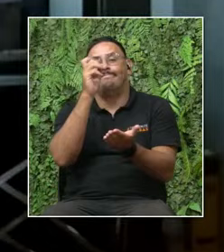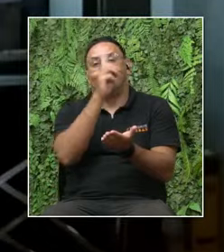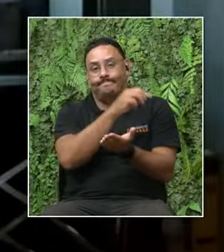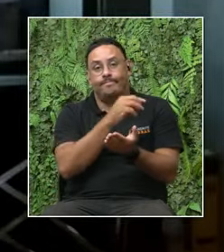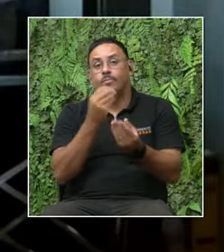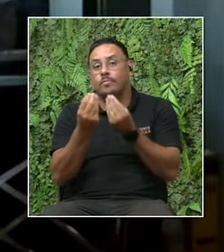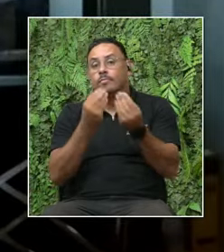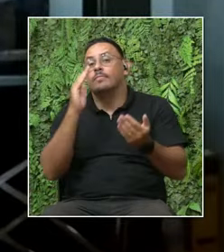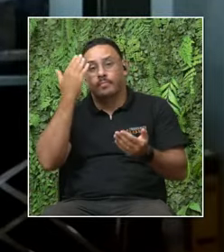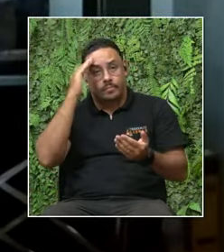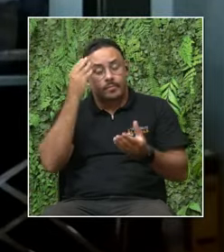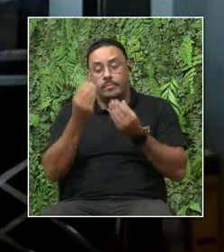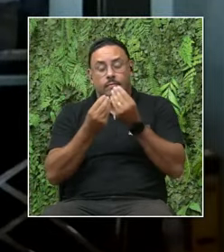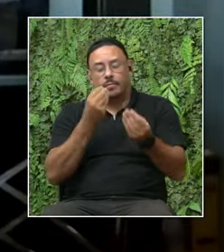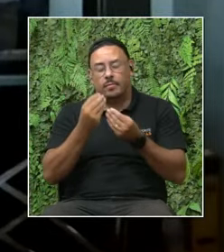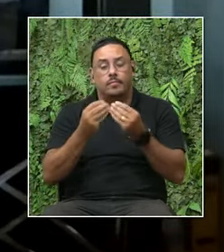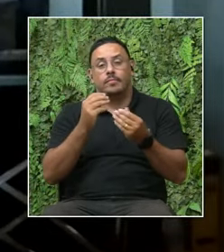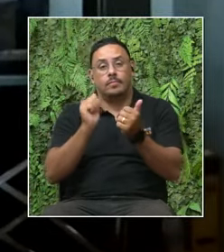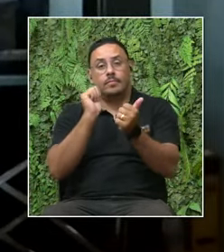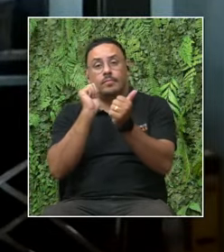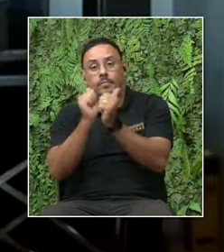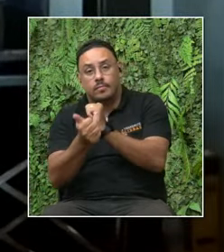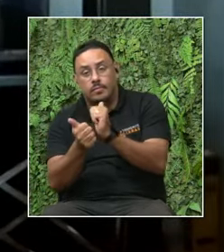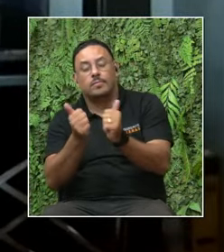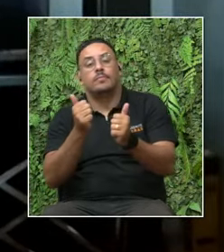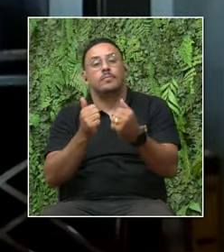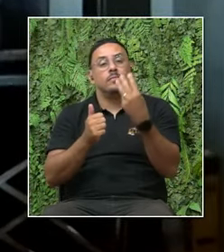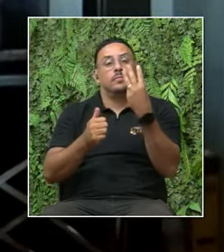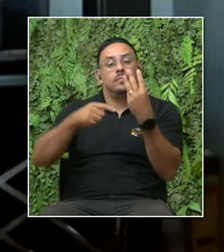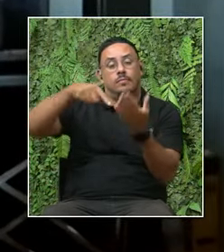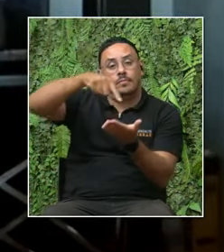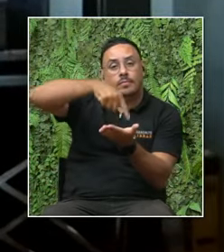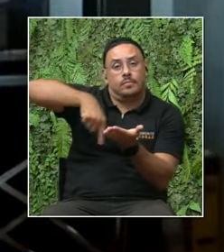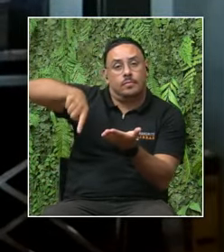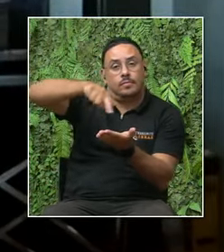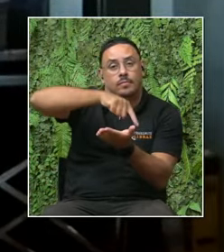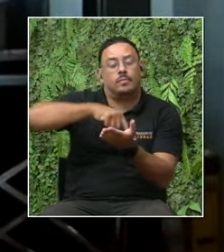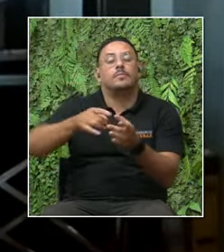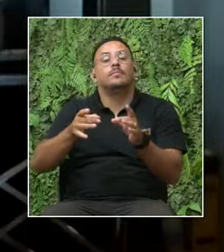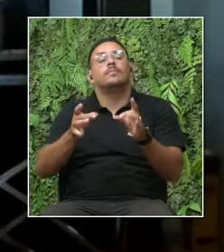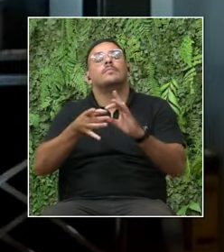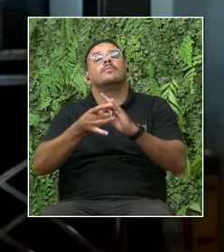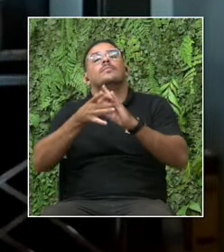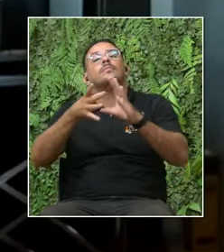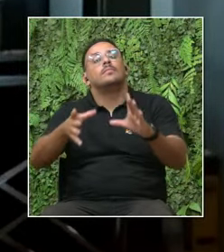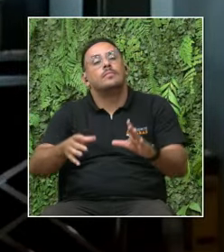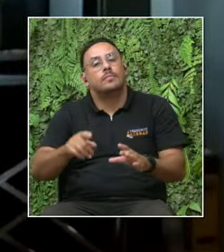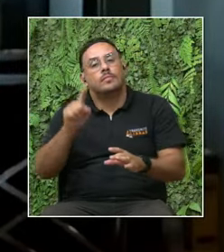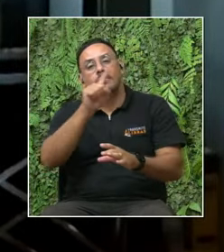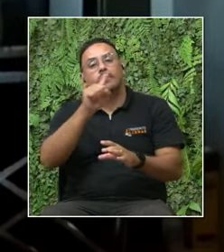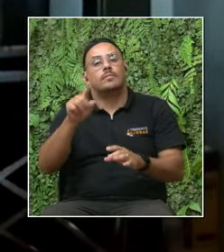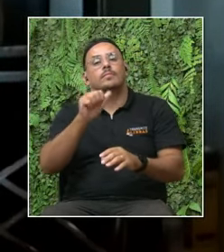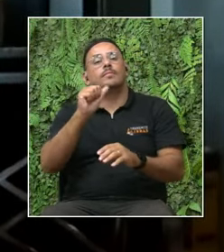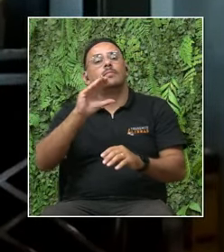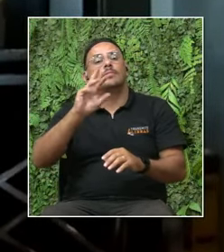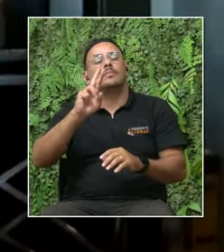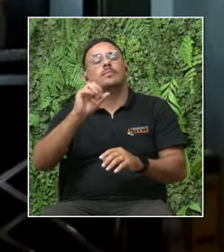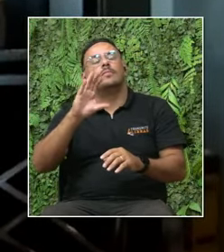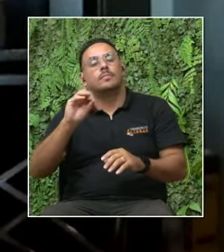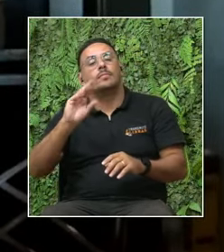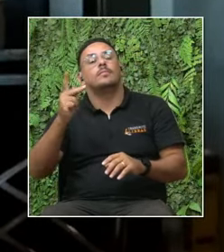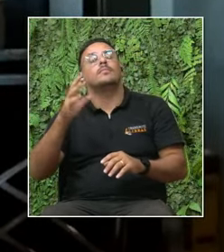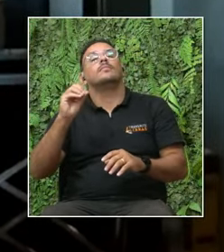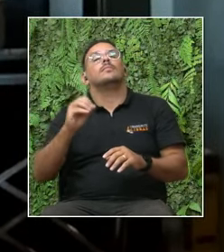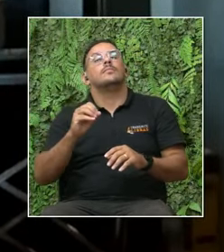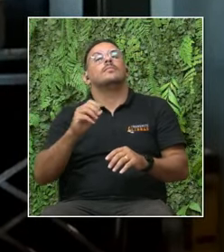em entender o modelo de jogo do Atlético com os três volantes deixando o zaracho mais solto o Paulinho